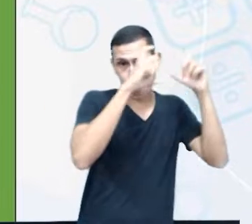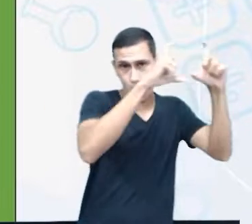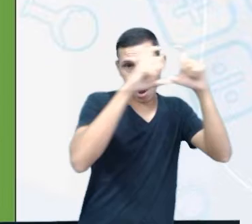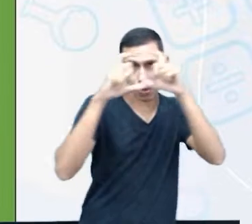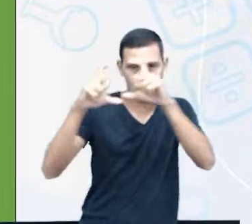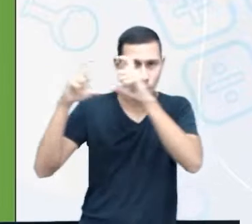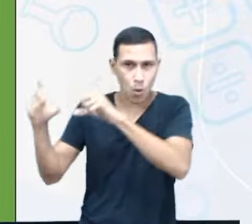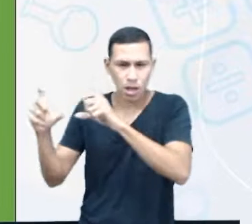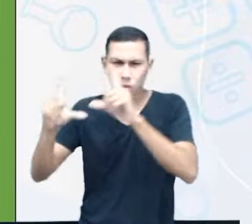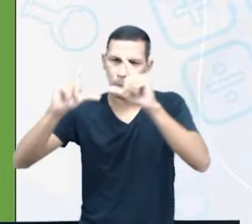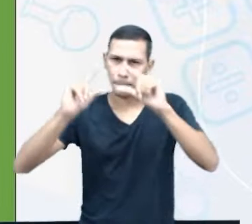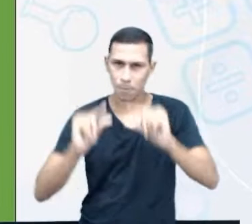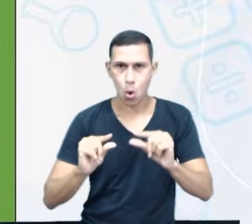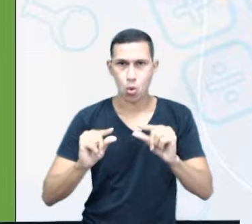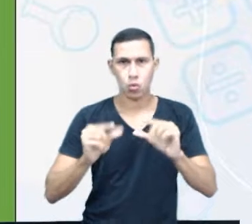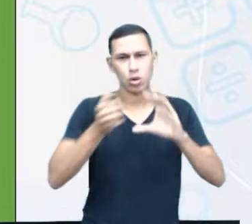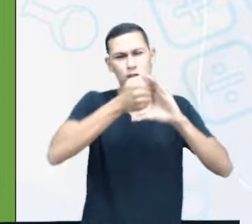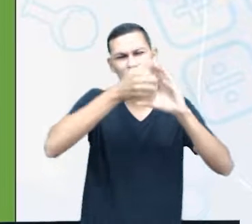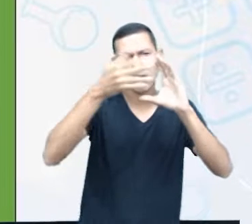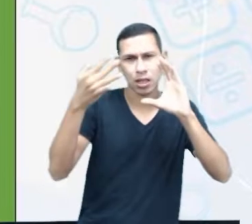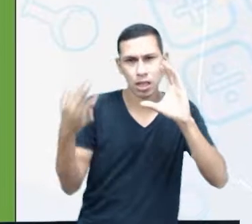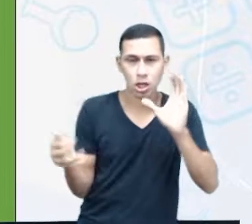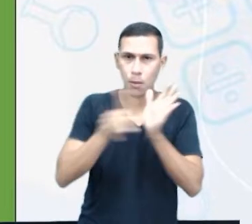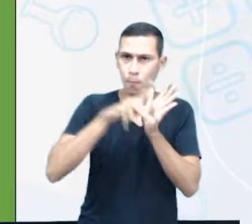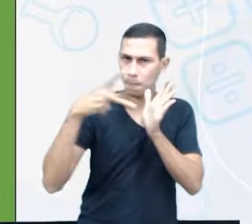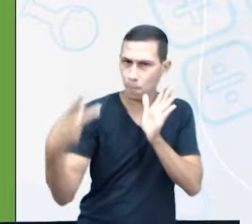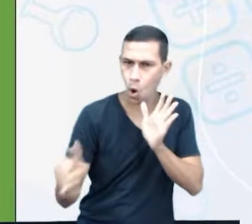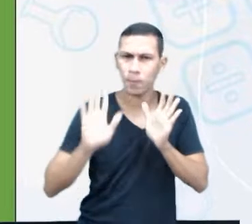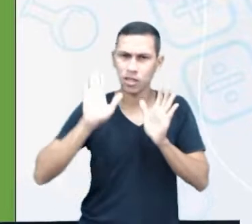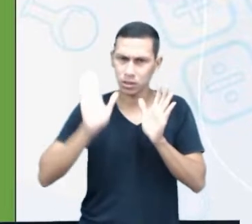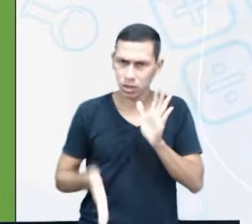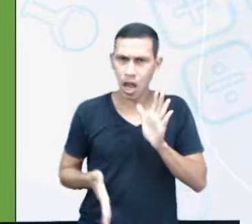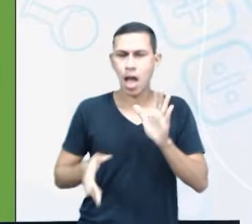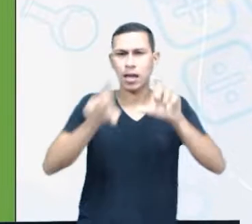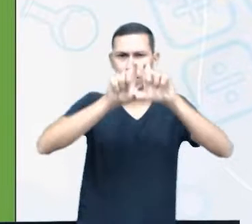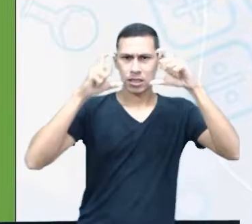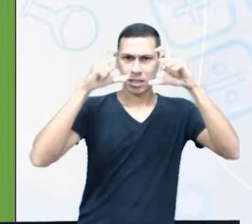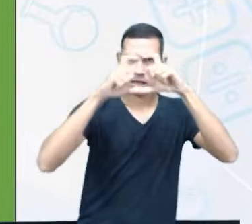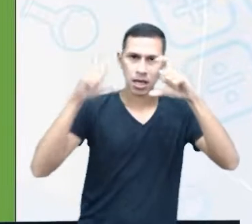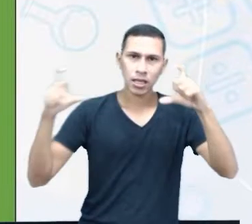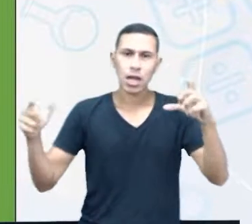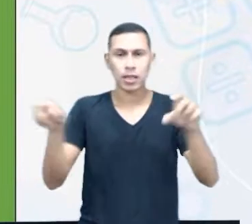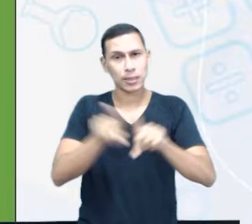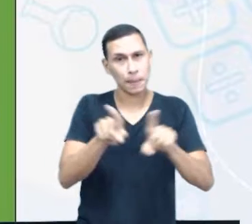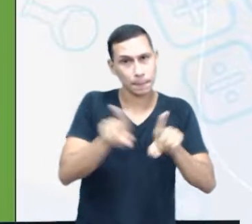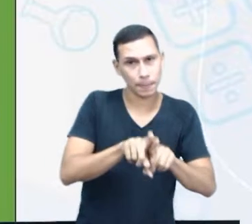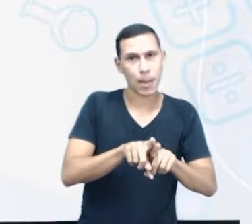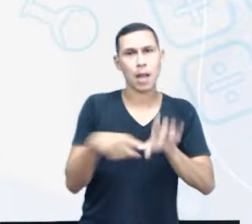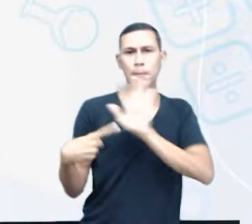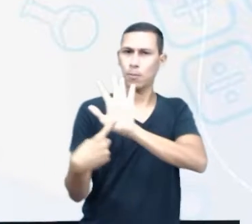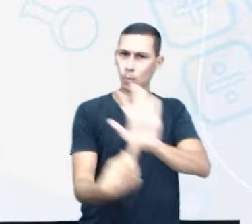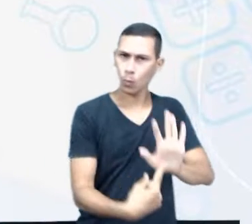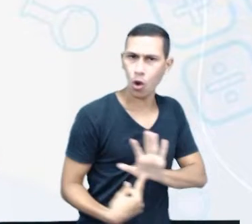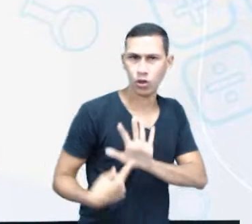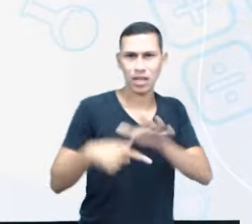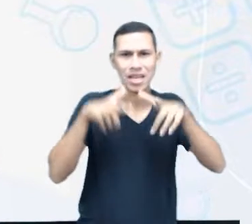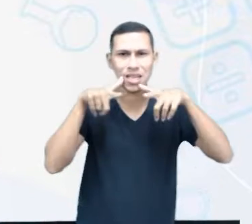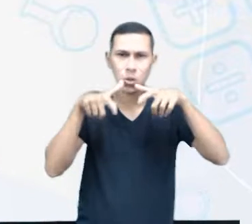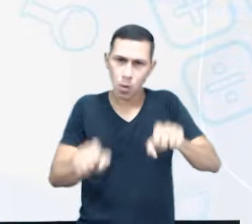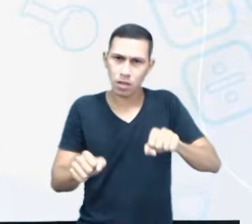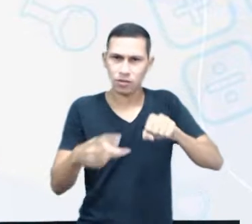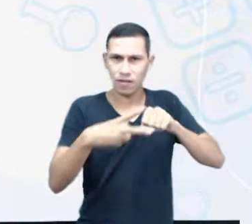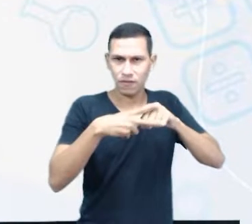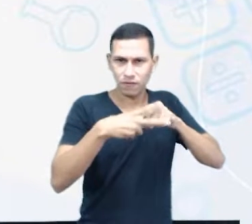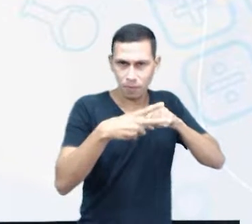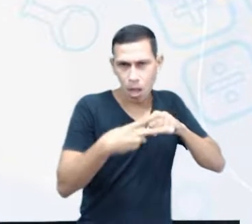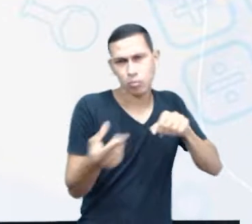quadros. Isso já nos caracteriza como uma tirinha. Há também a presença, né, da linguagem verbal e